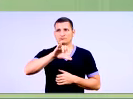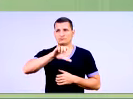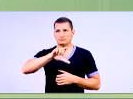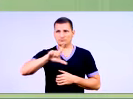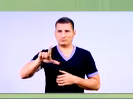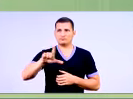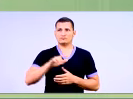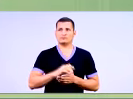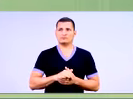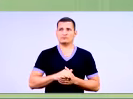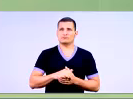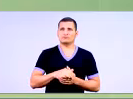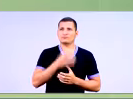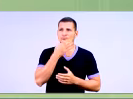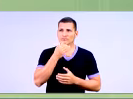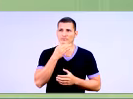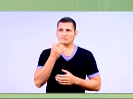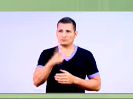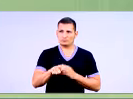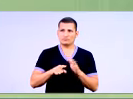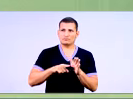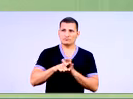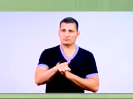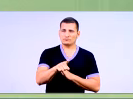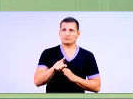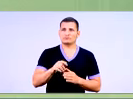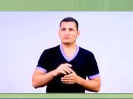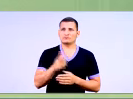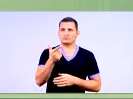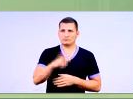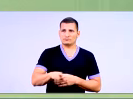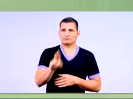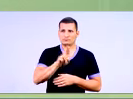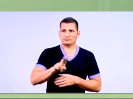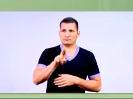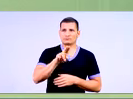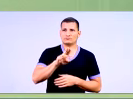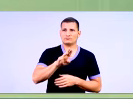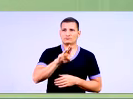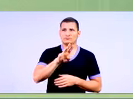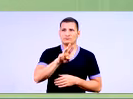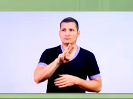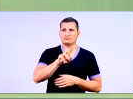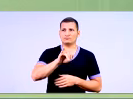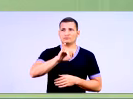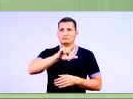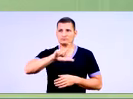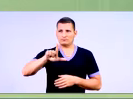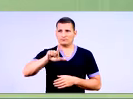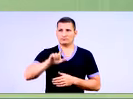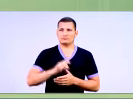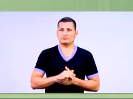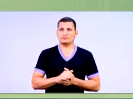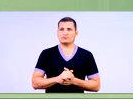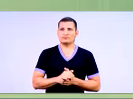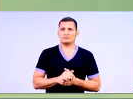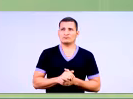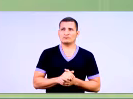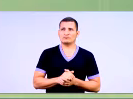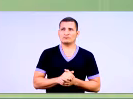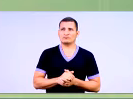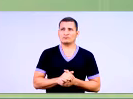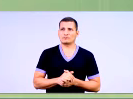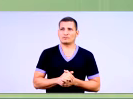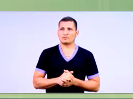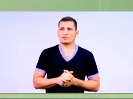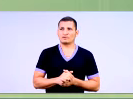mais uma pergunta. Novamente utilizando o will, porque está perguntando sobre o futuro de Denise. Will you work